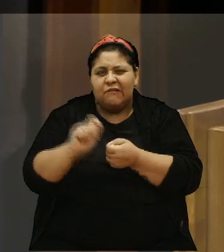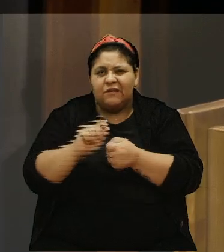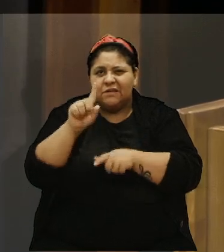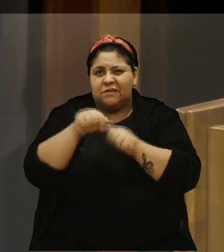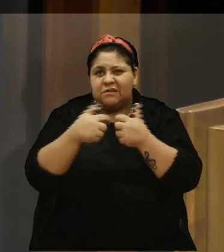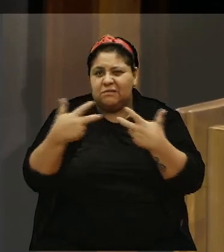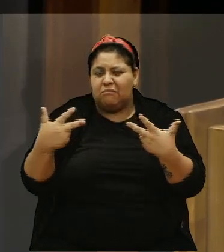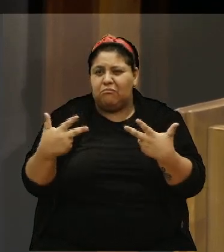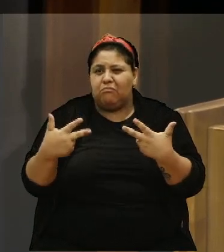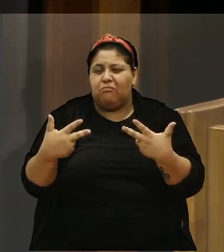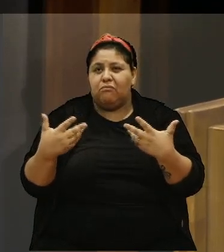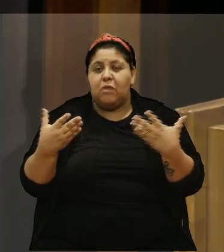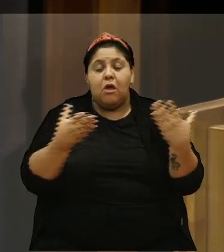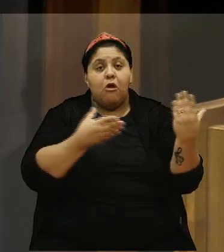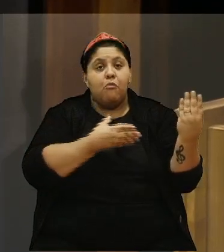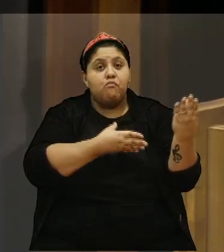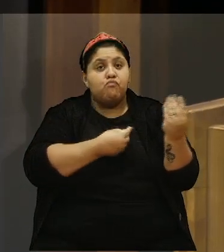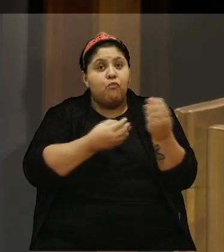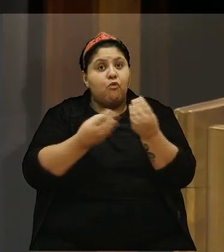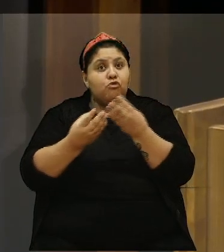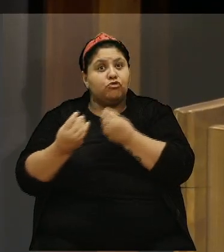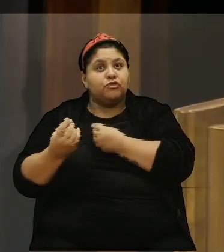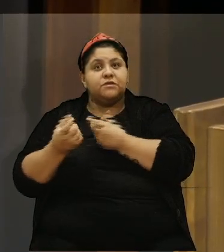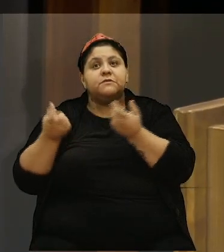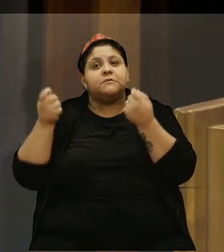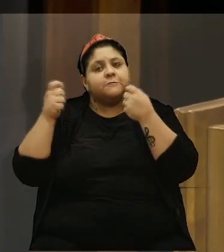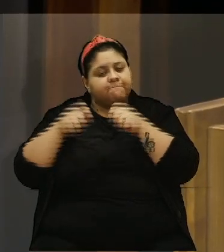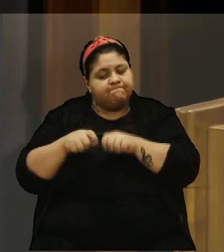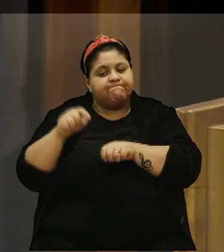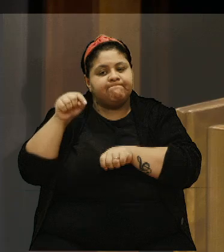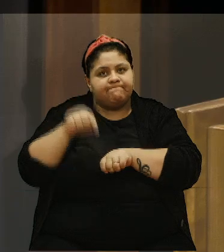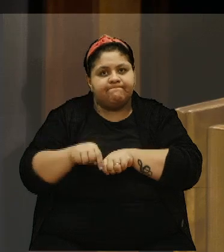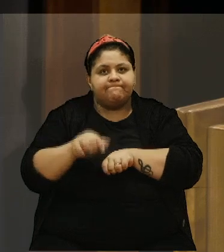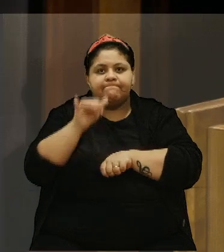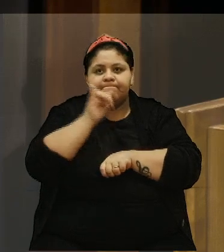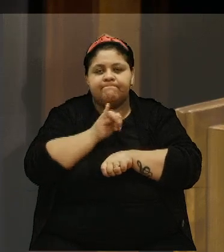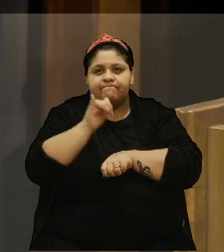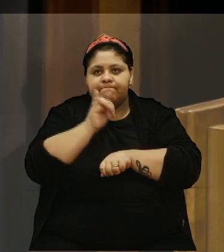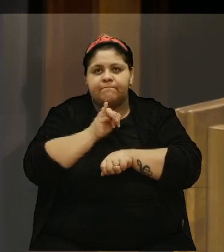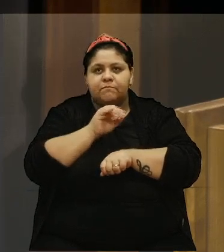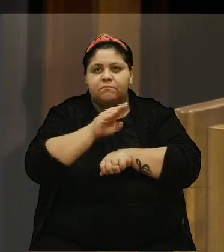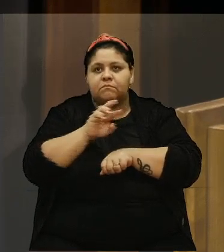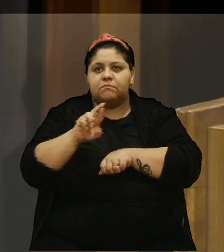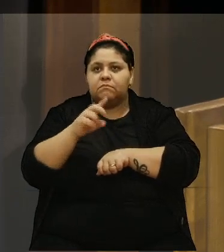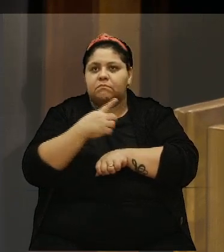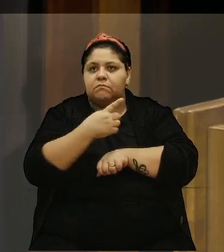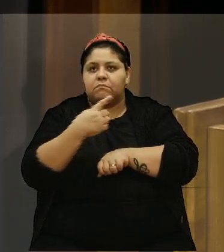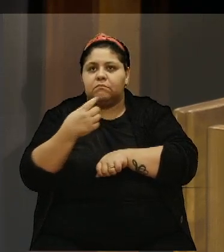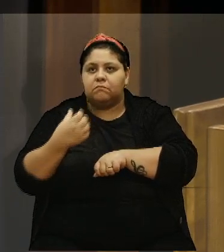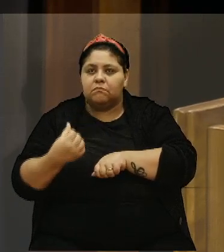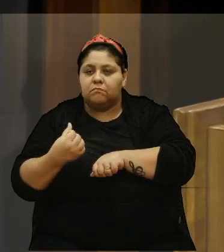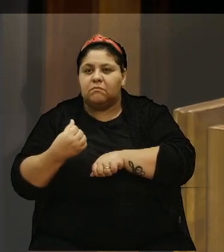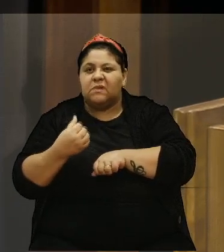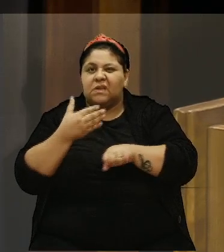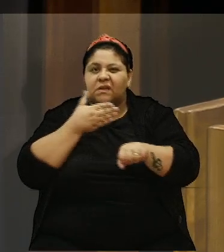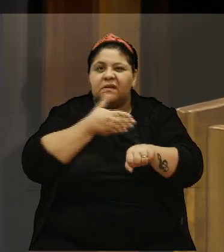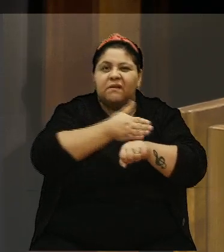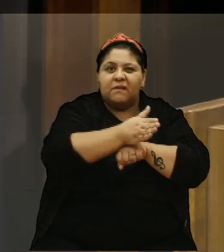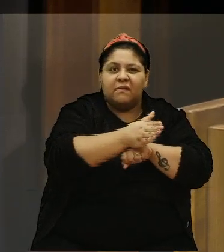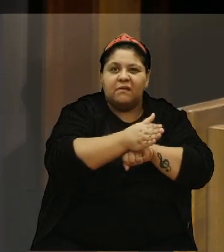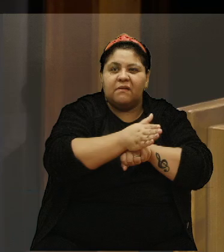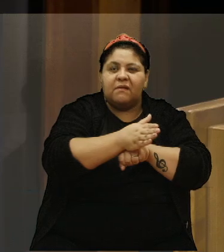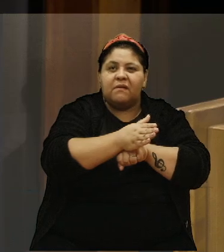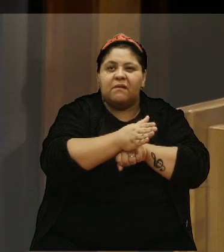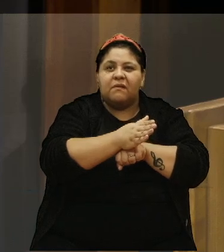ali, eu digo, poxa vida, é muitas necessidades que a gente tem. Ali um exemplo aqui na BR-116, no acesso ao Parque